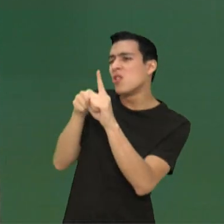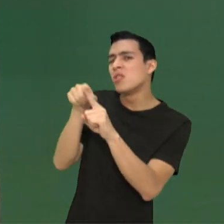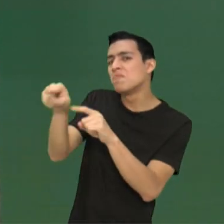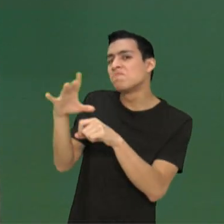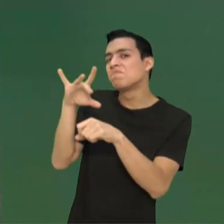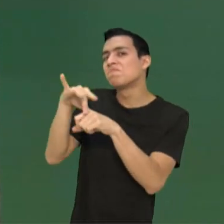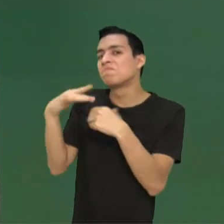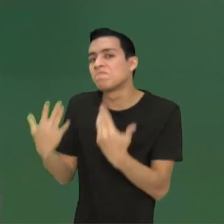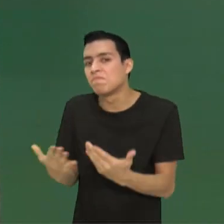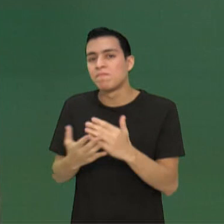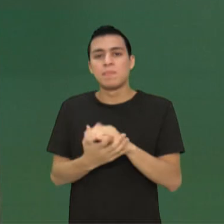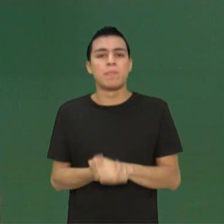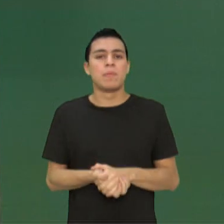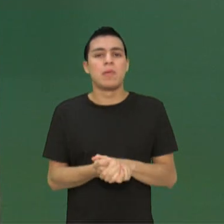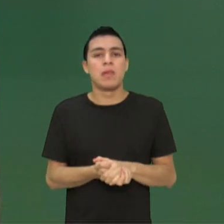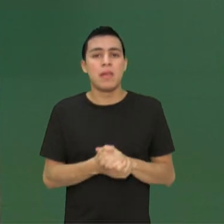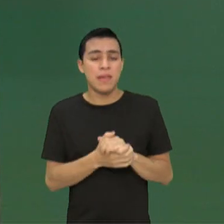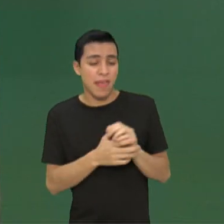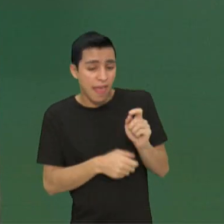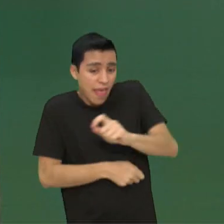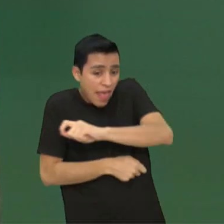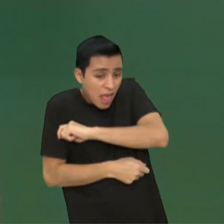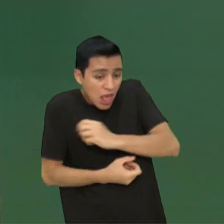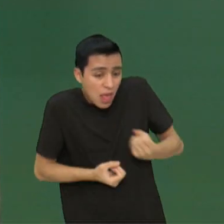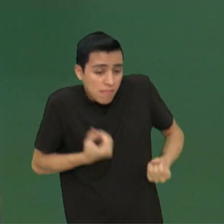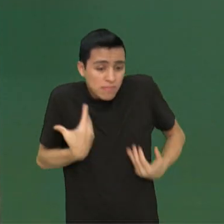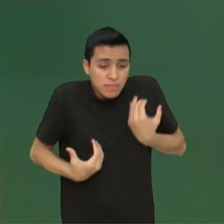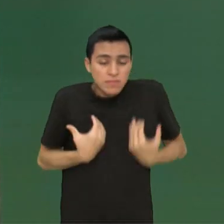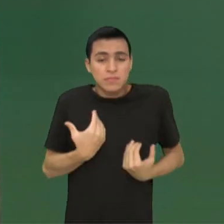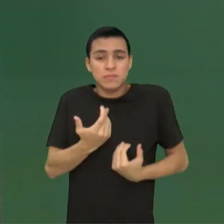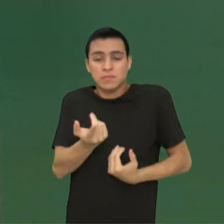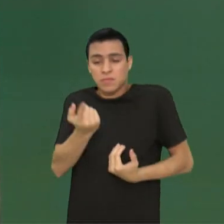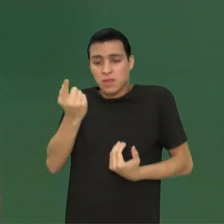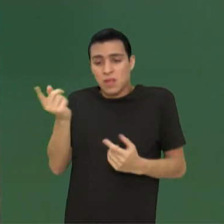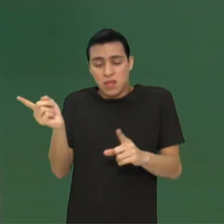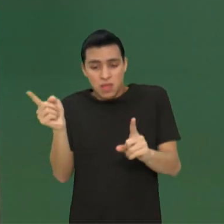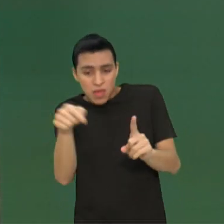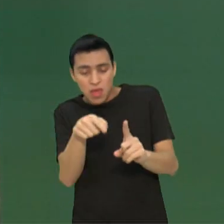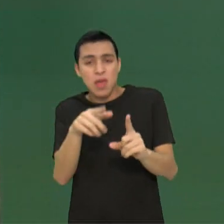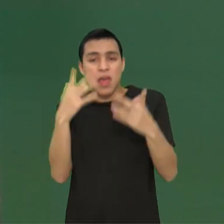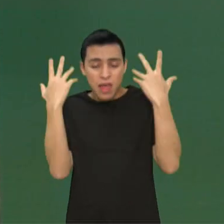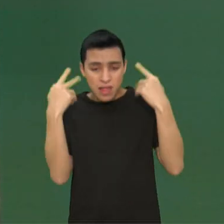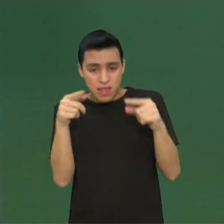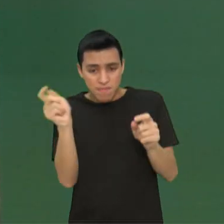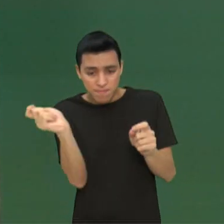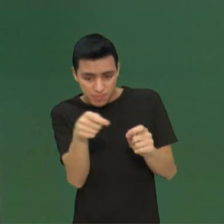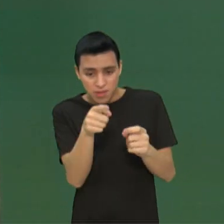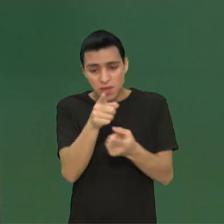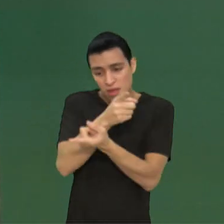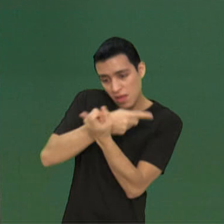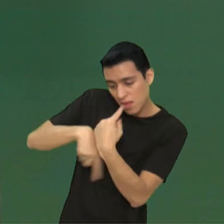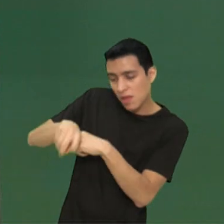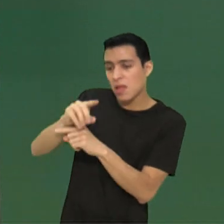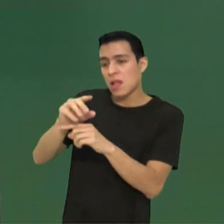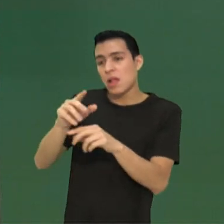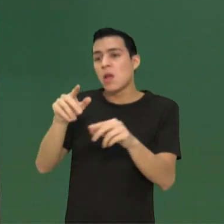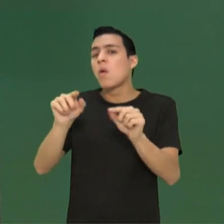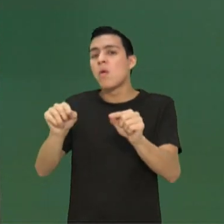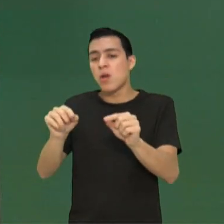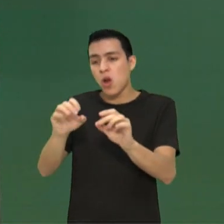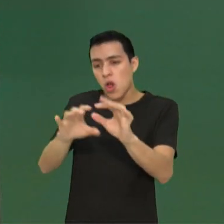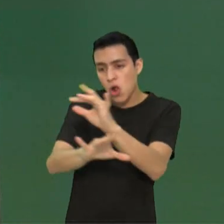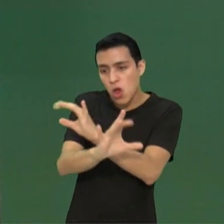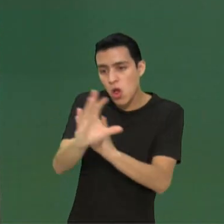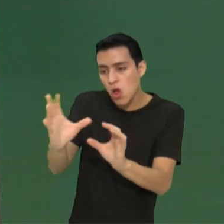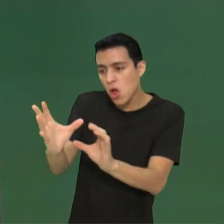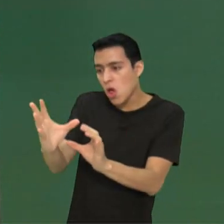antígeno. As vacinas são produzidas injetando seu antígeno em um animal, que passará a produzir anticorpos. Os anticorpos são posteriormente